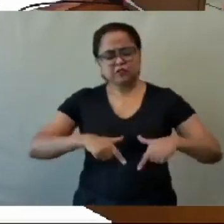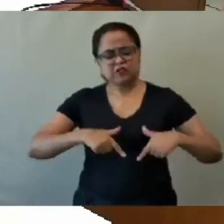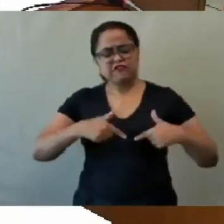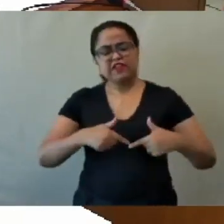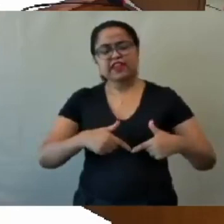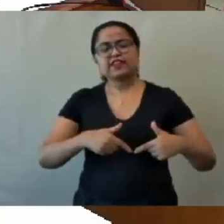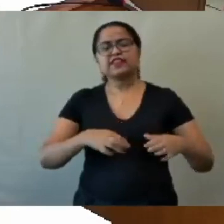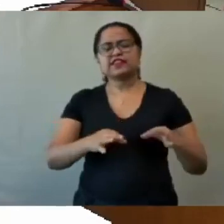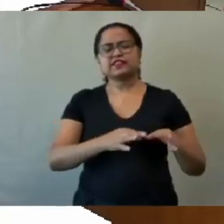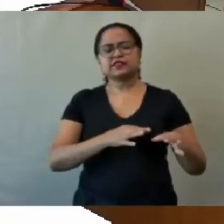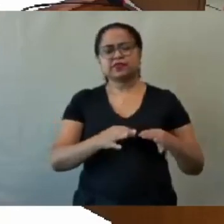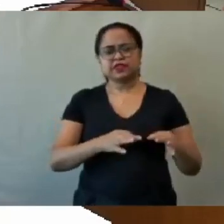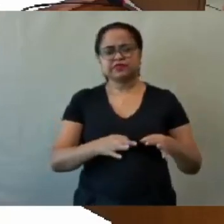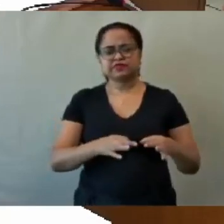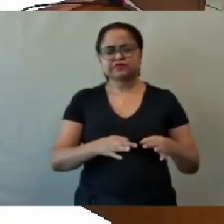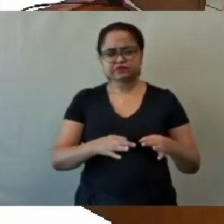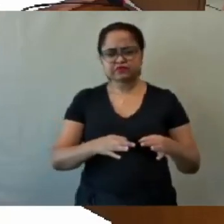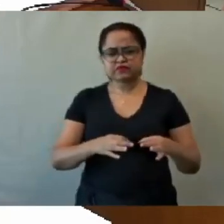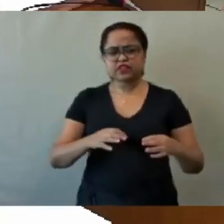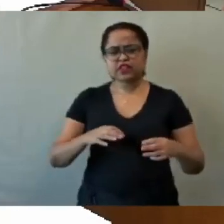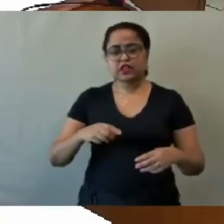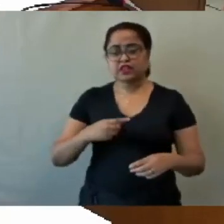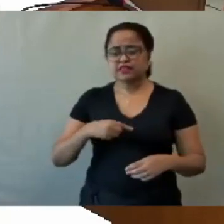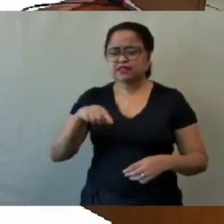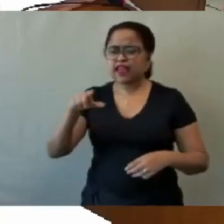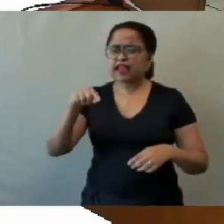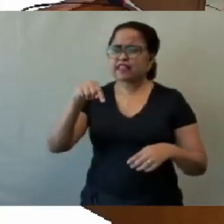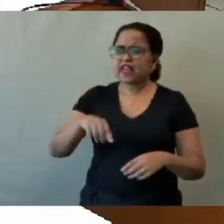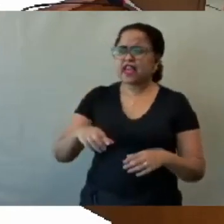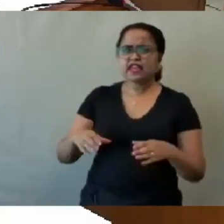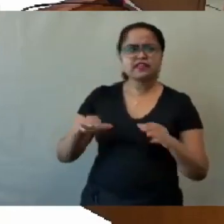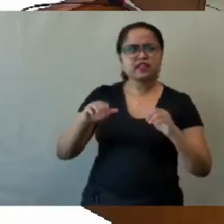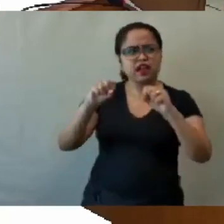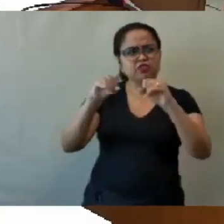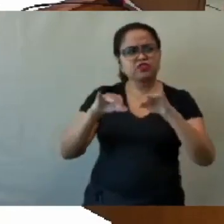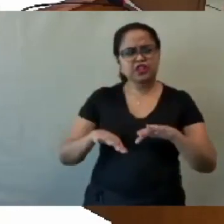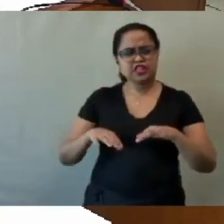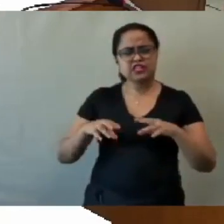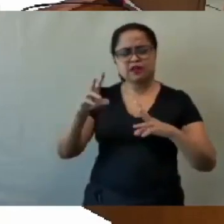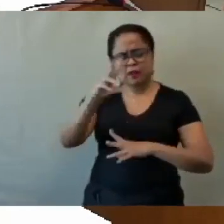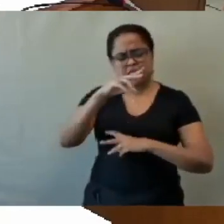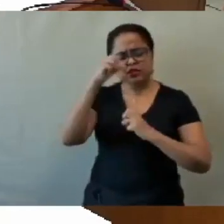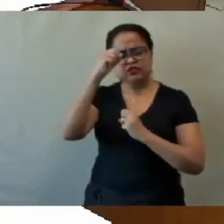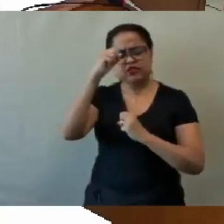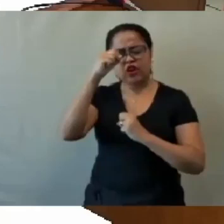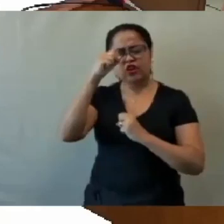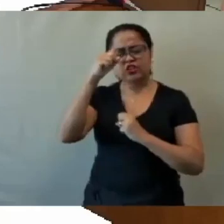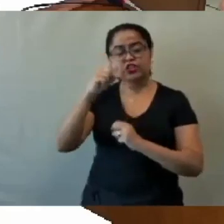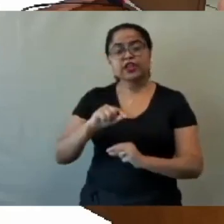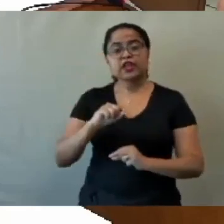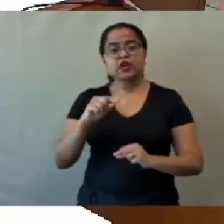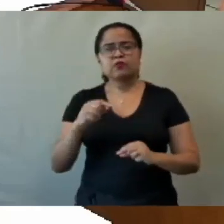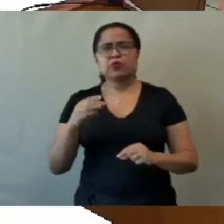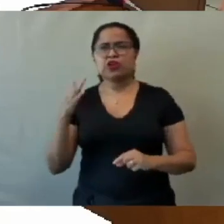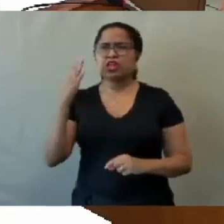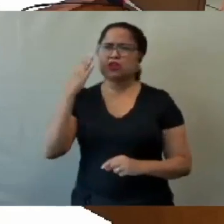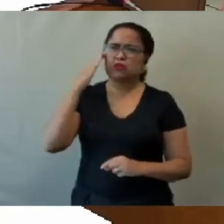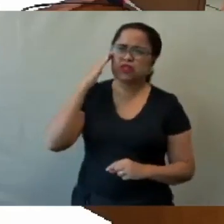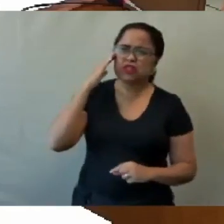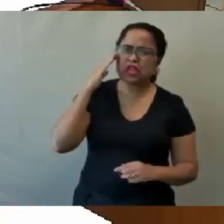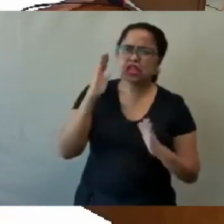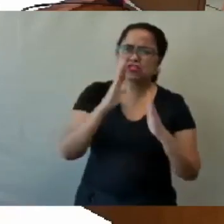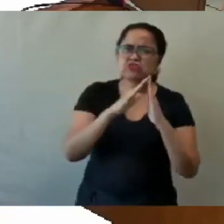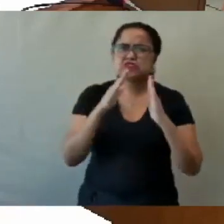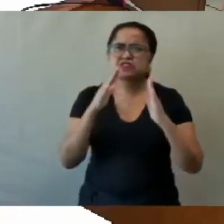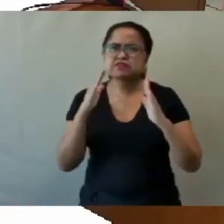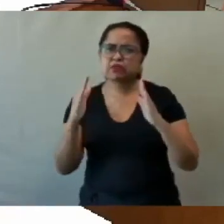e pense estratégias para fazer esse debate com a população, né, que muitas vezes não compreende esses prazos, essas, vamos